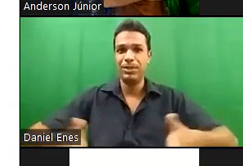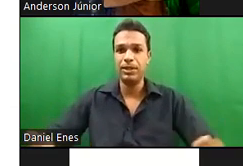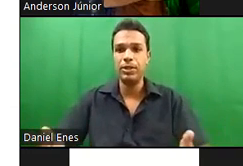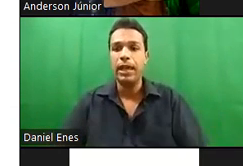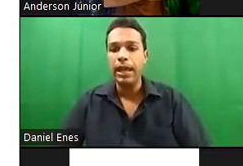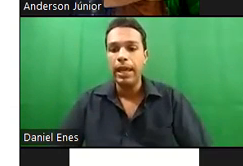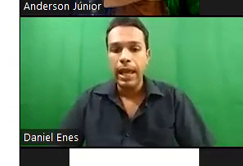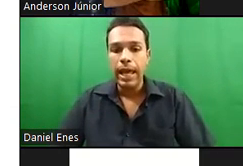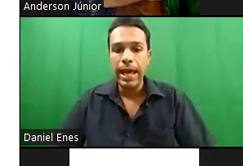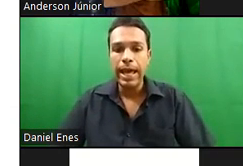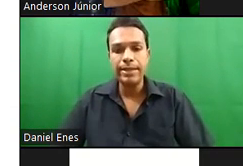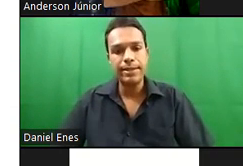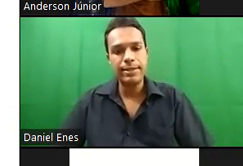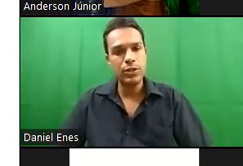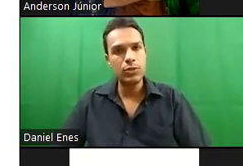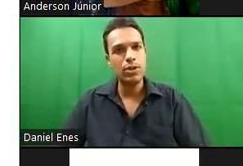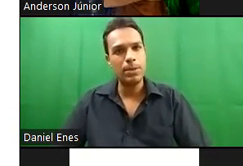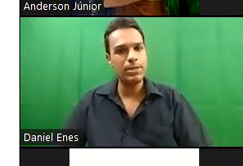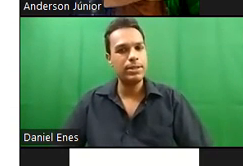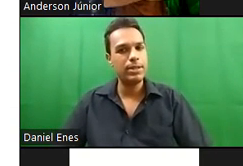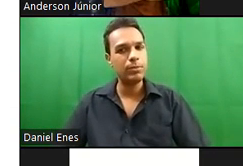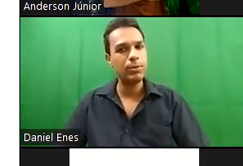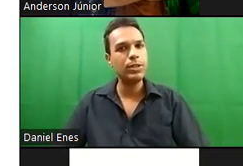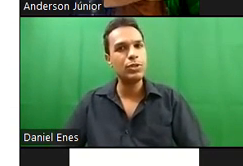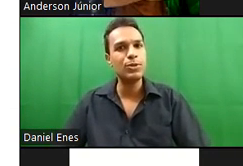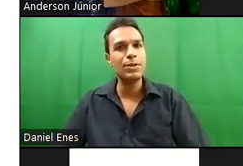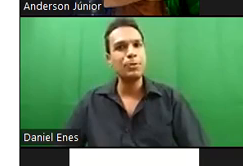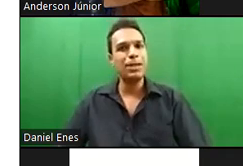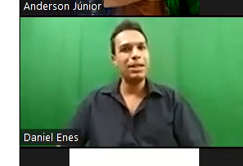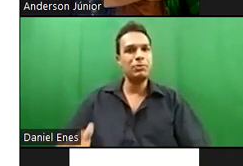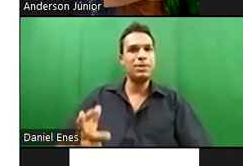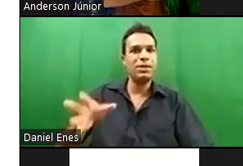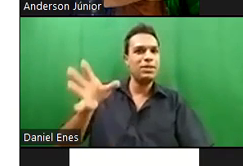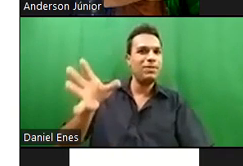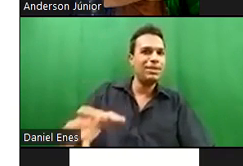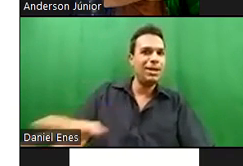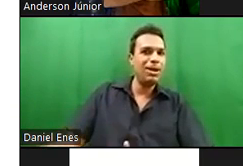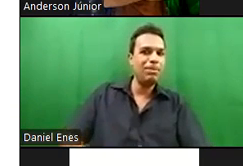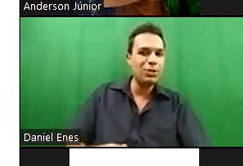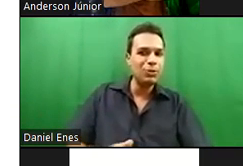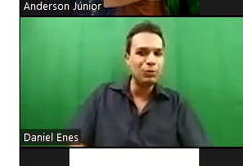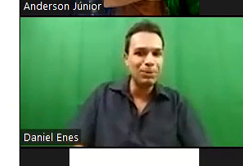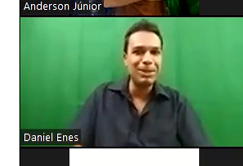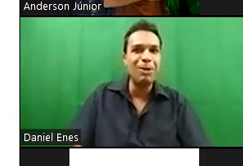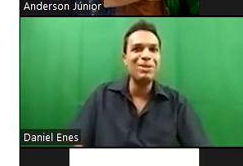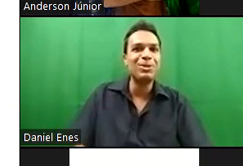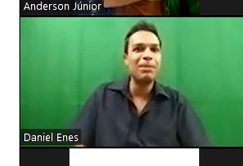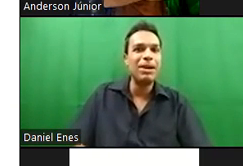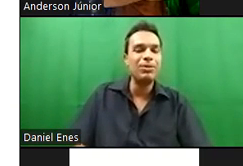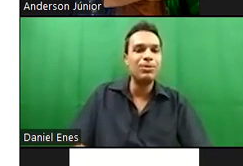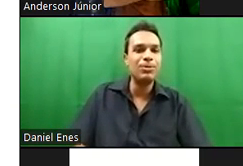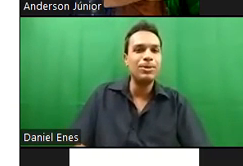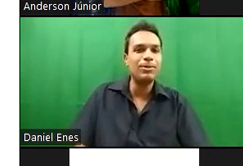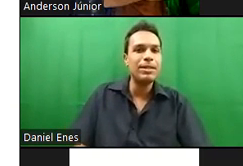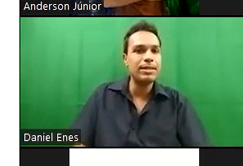muito grande nesse sentido, só para vocês terem um pouquinho de noção, né? Não sei, às vezes vê assim, um rapaz novinho e tal, mas eu